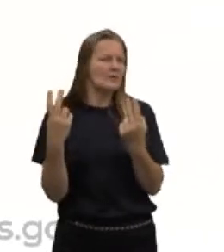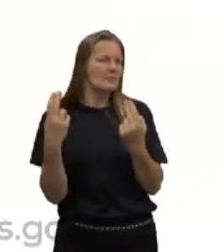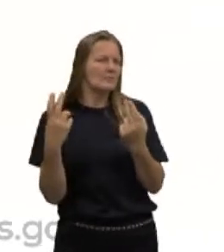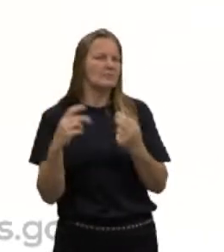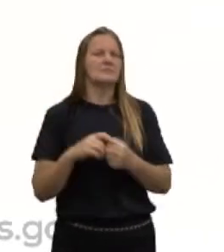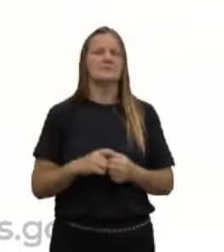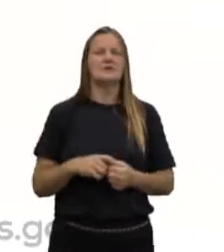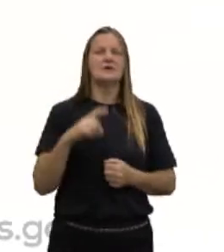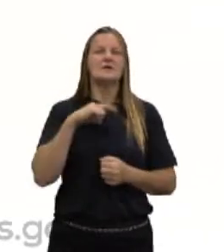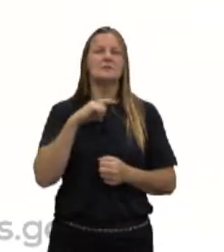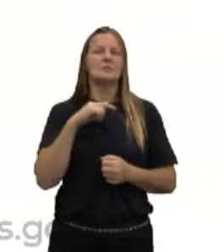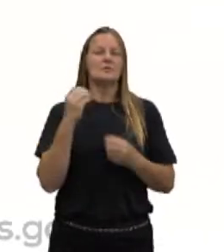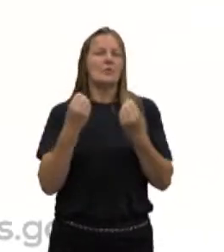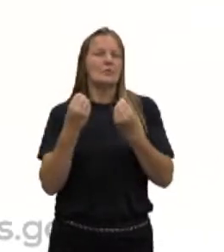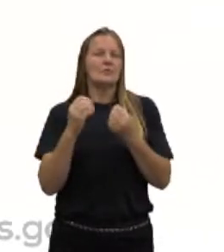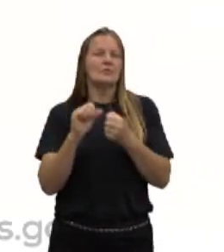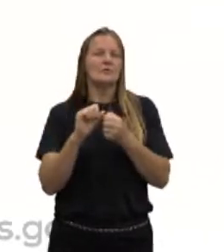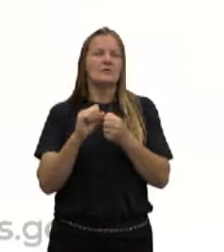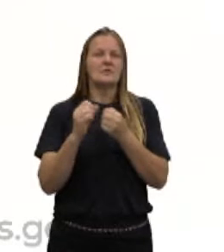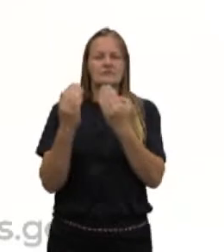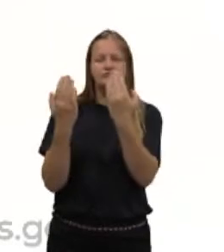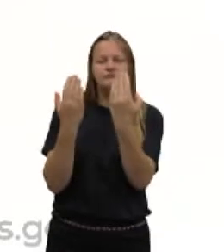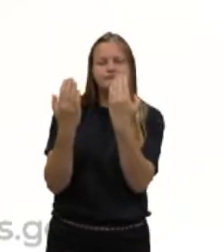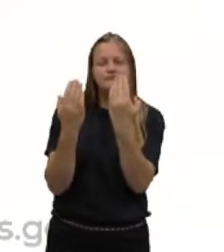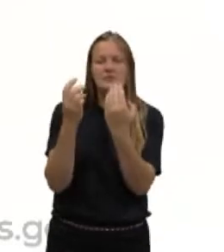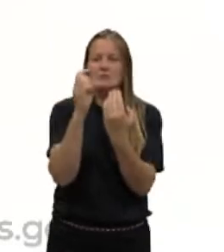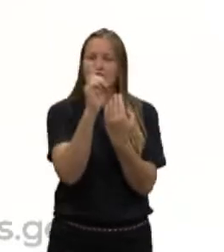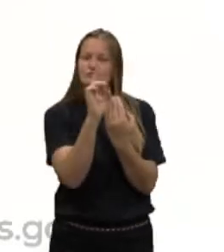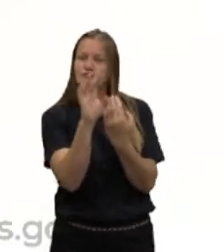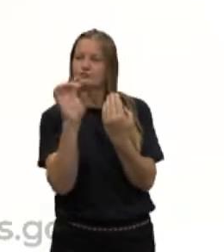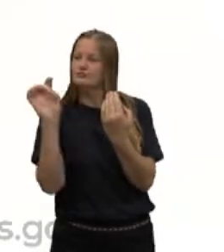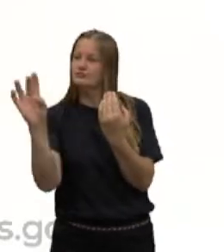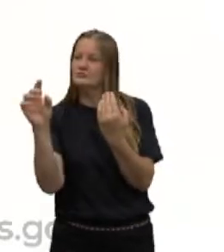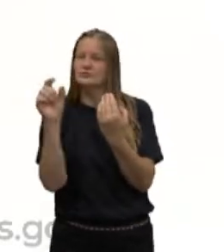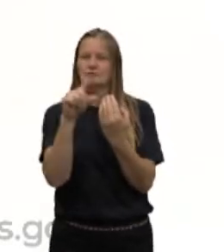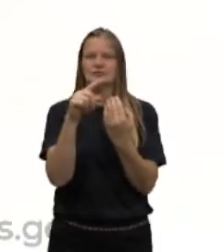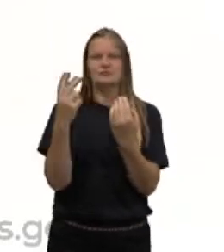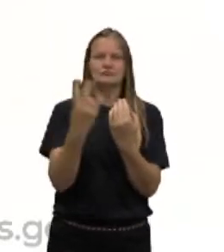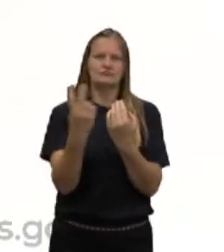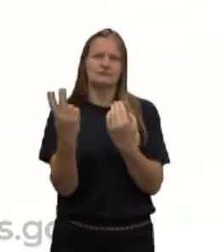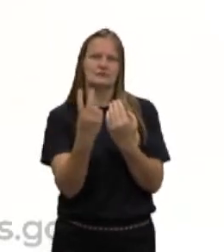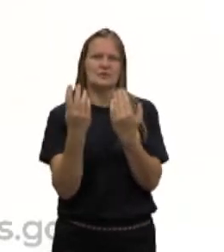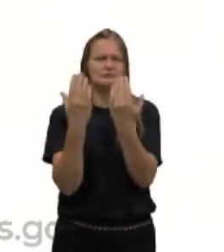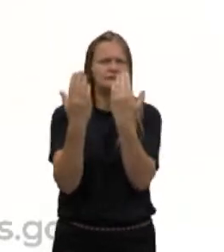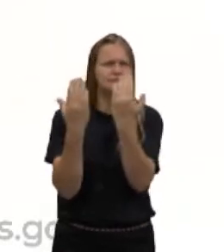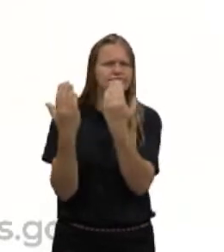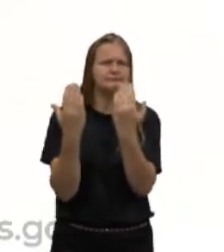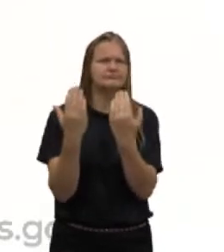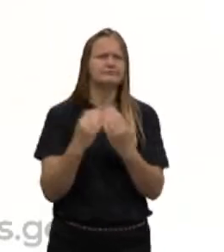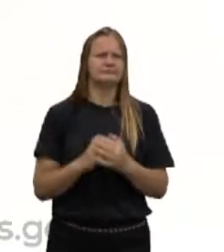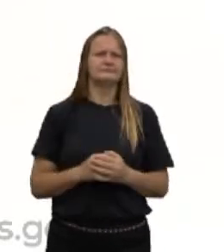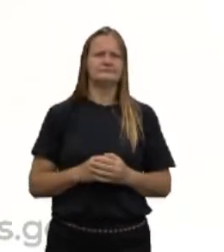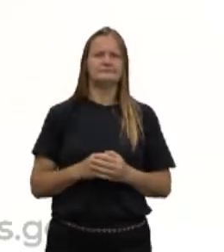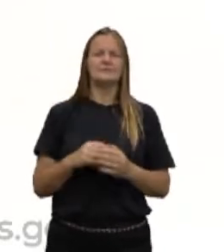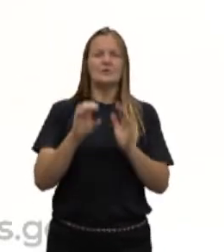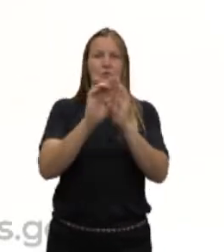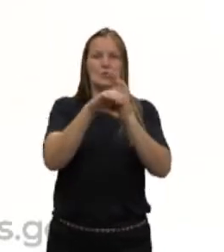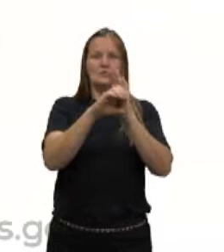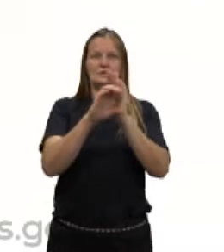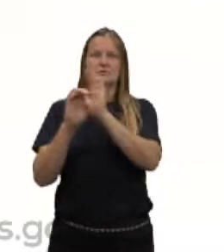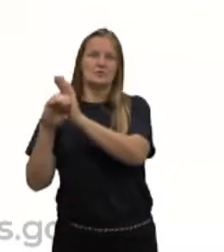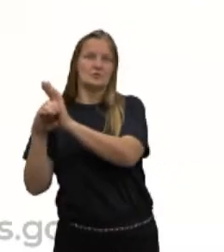Depois, no sentido figurado, né, uma correspondência entre duas coisas ou situações. Então, nestes dois conceitos,